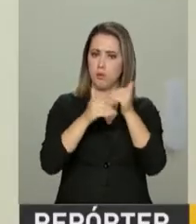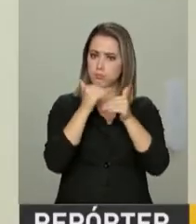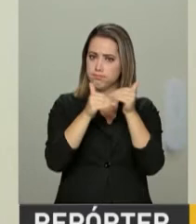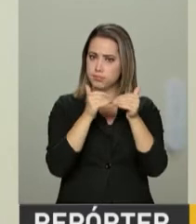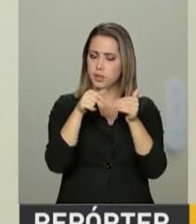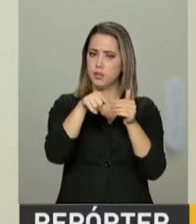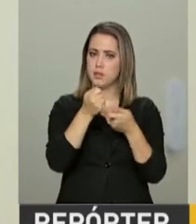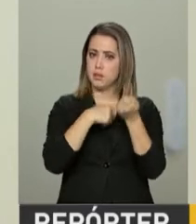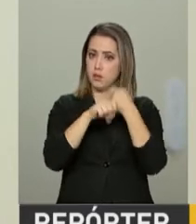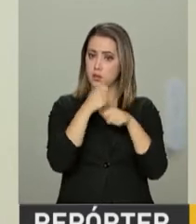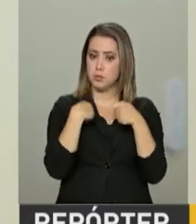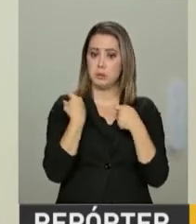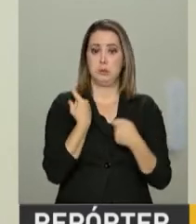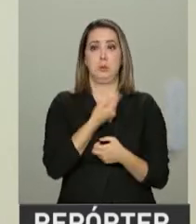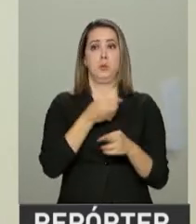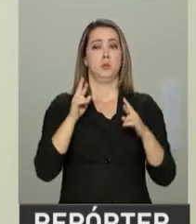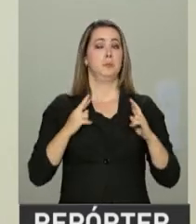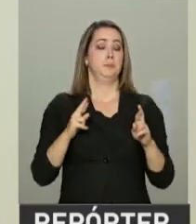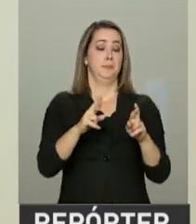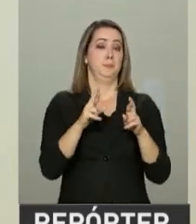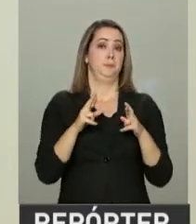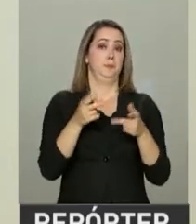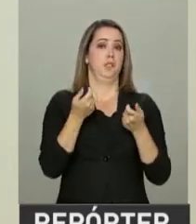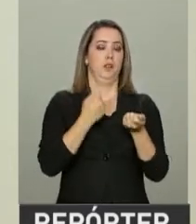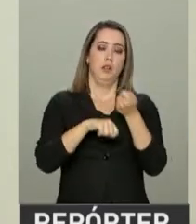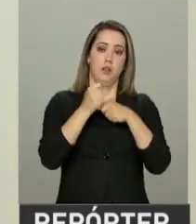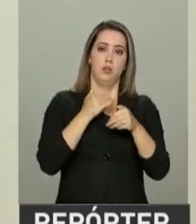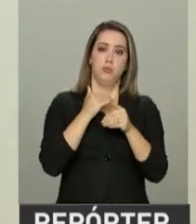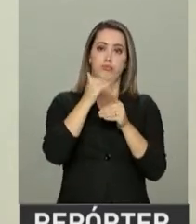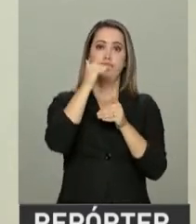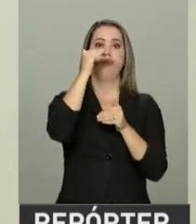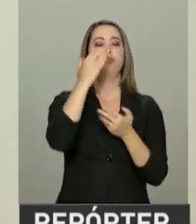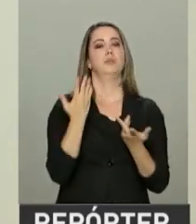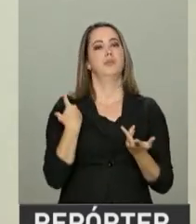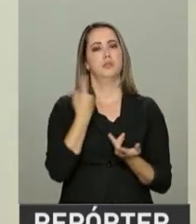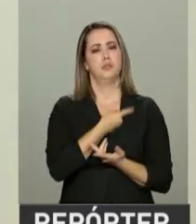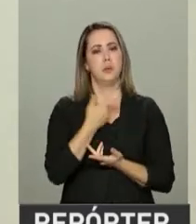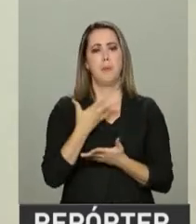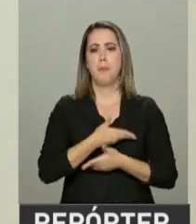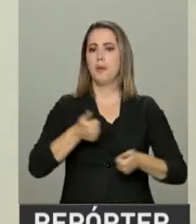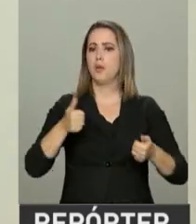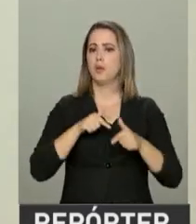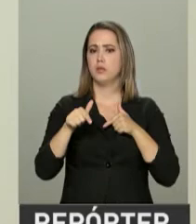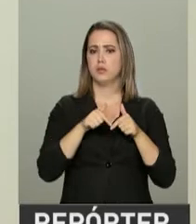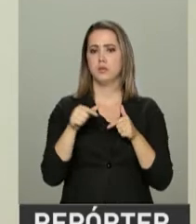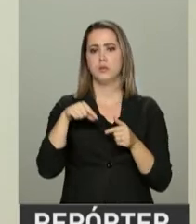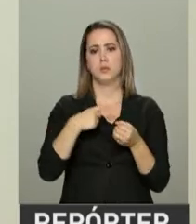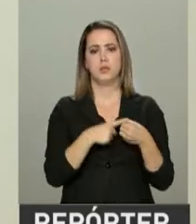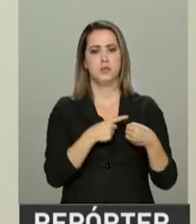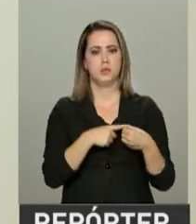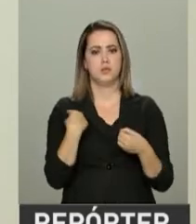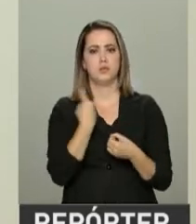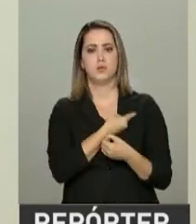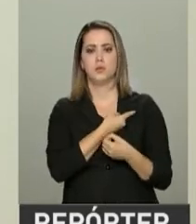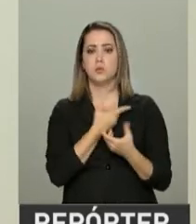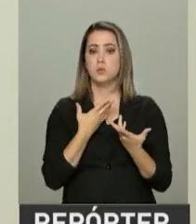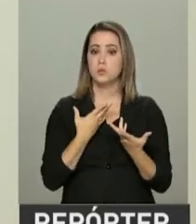esperando por esse momento. E com certeza vai melhorar, vai aumentar os empregos também na cidade, né? Não só nós